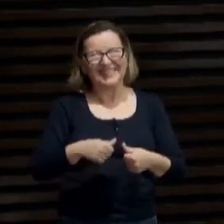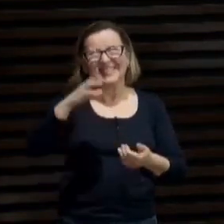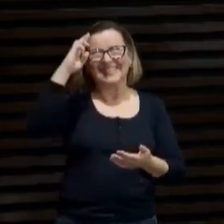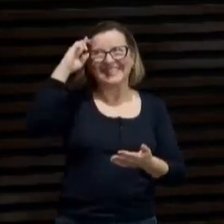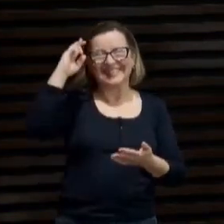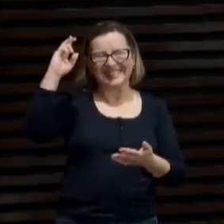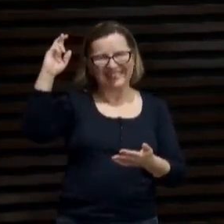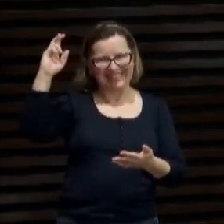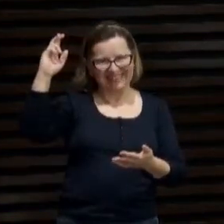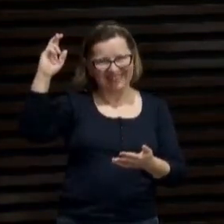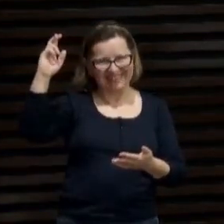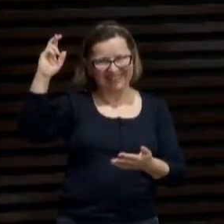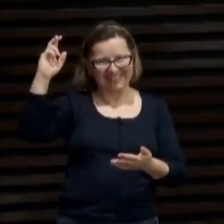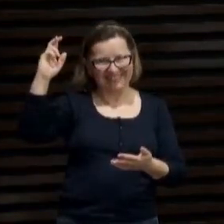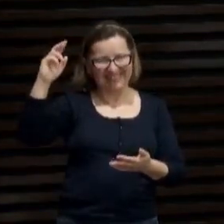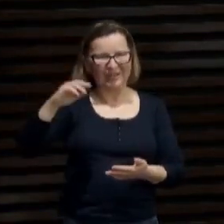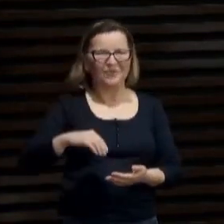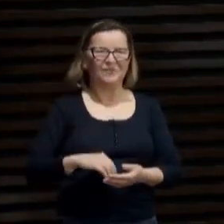Senhor.